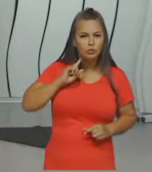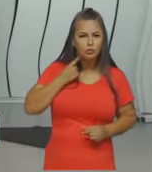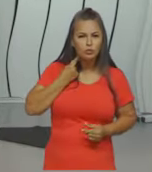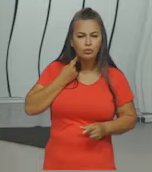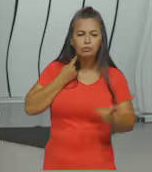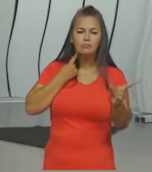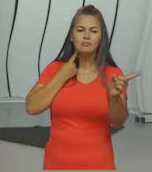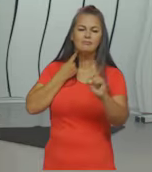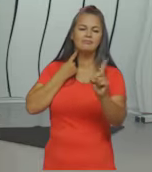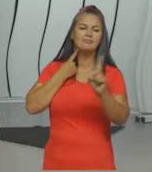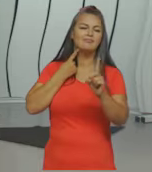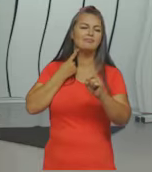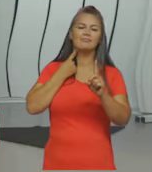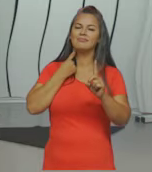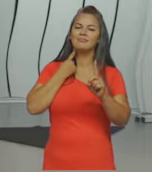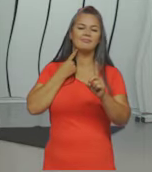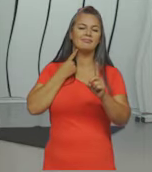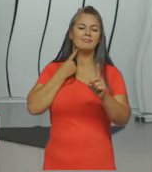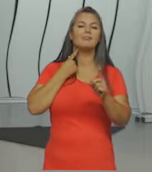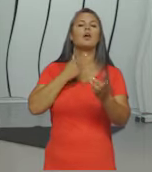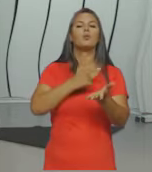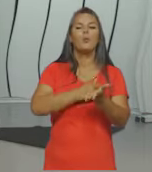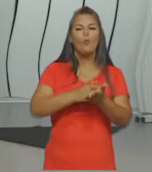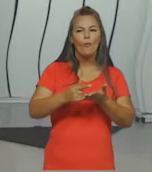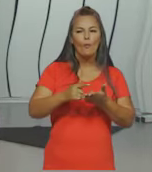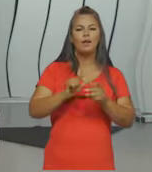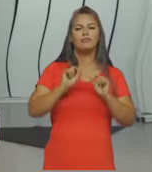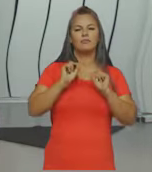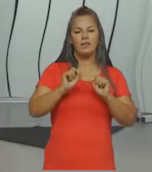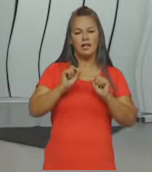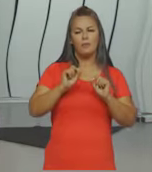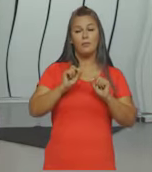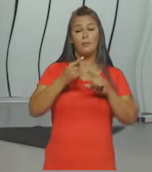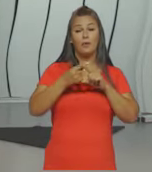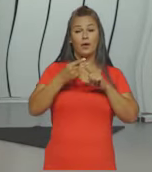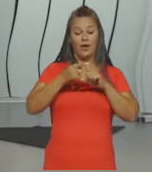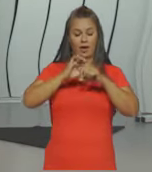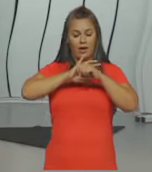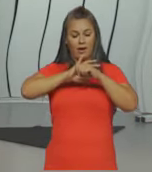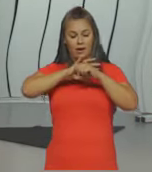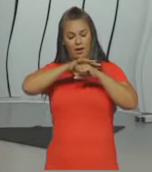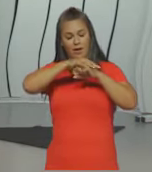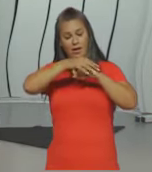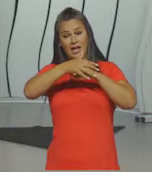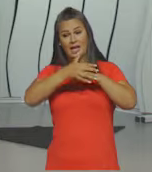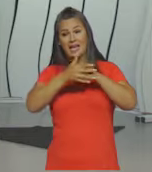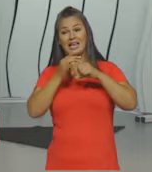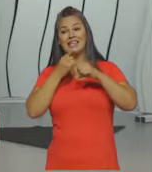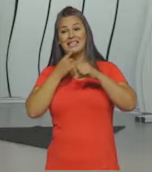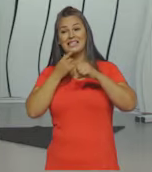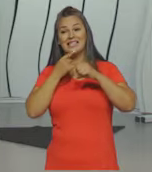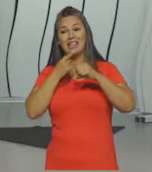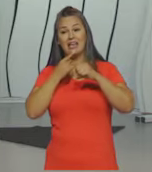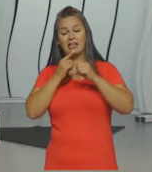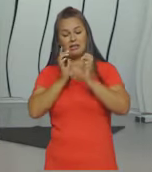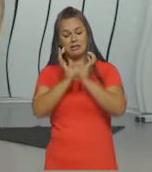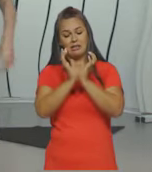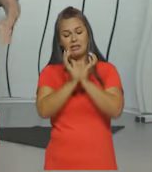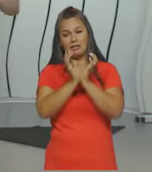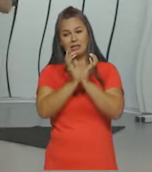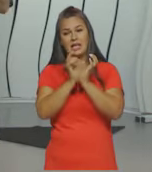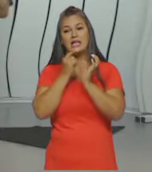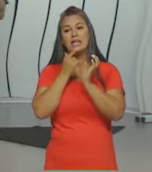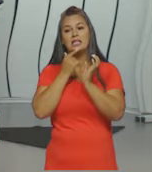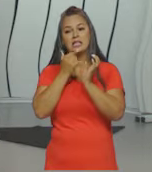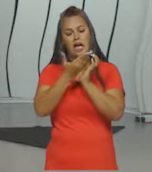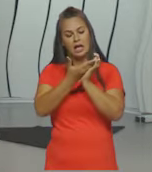origem dele? A camada interna do útero que ia abrigar o bebê. tá certo? Essa que é